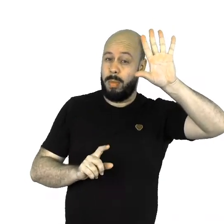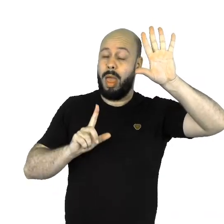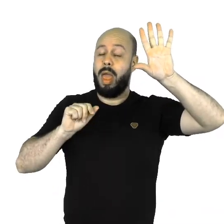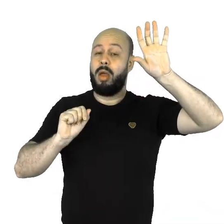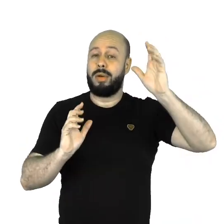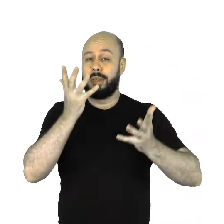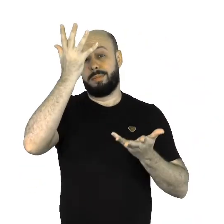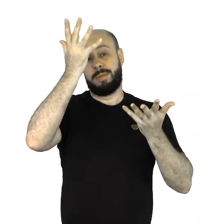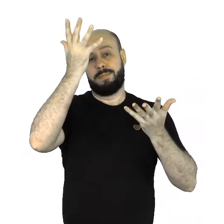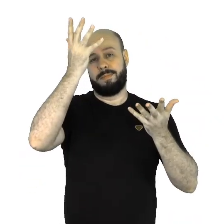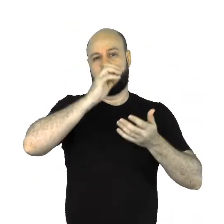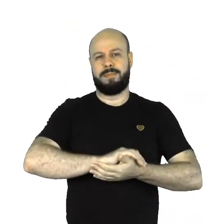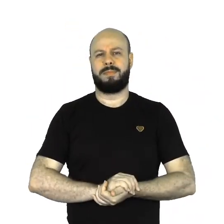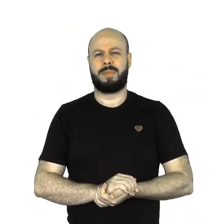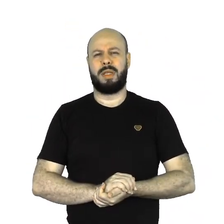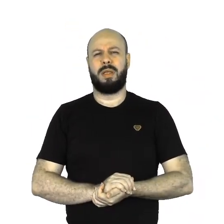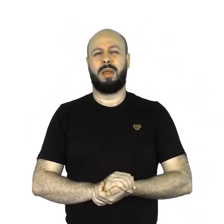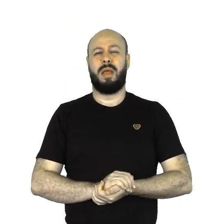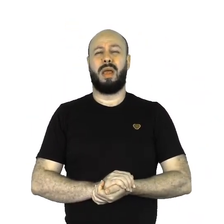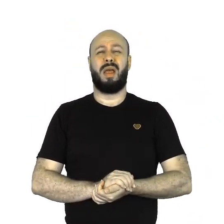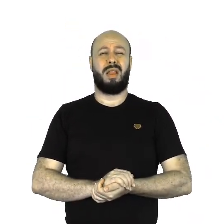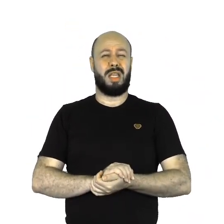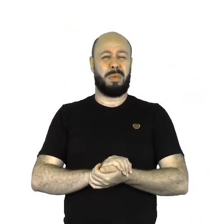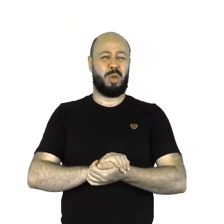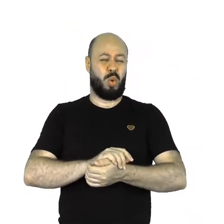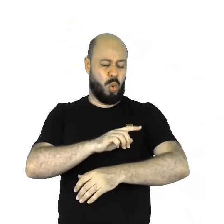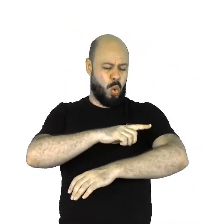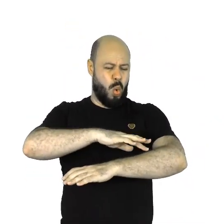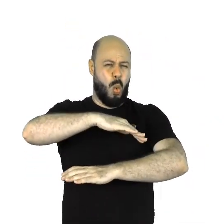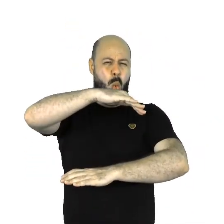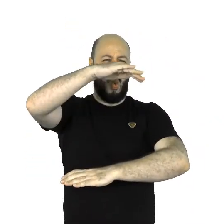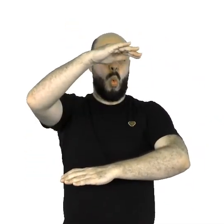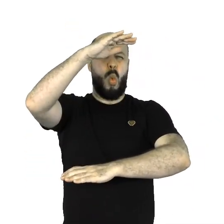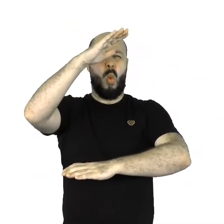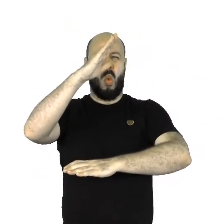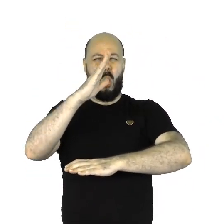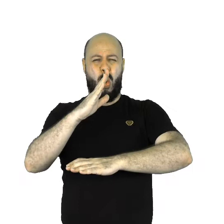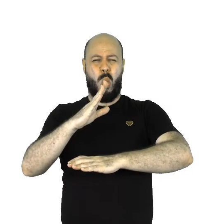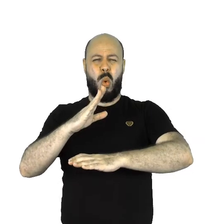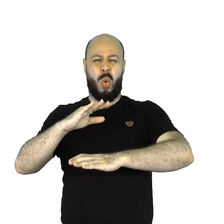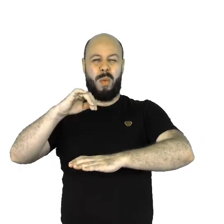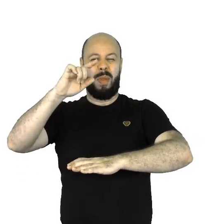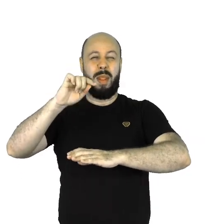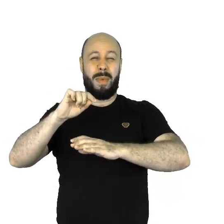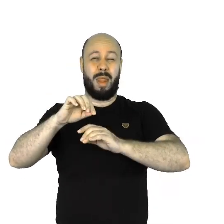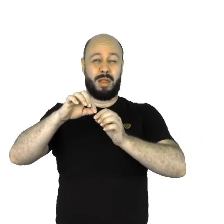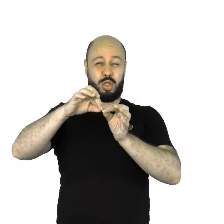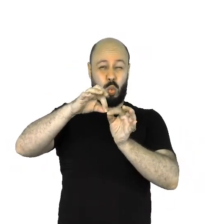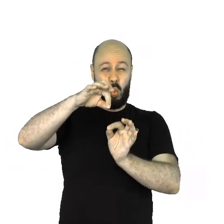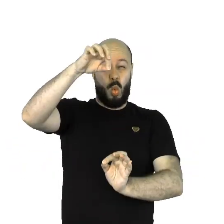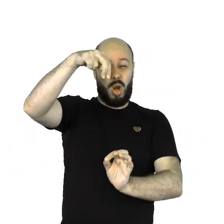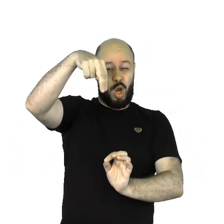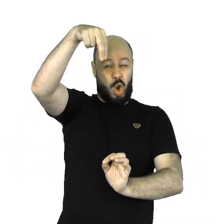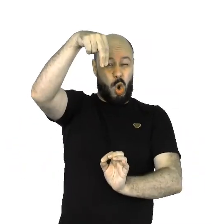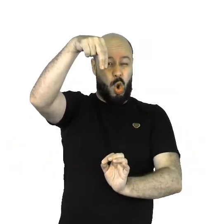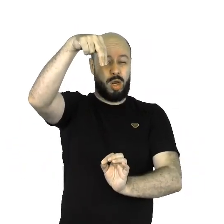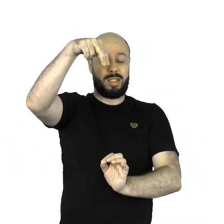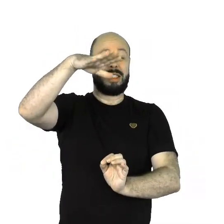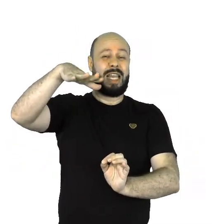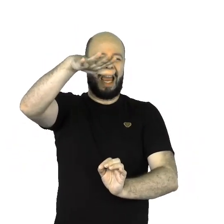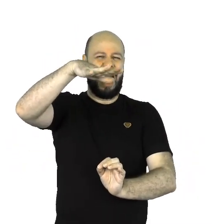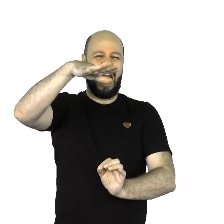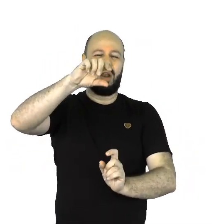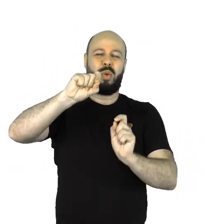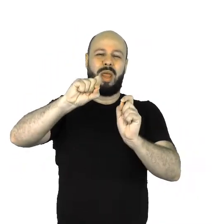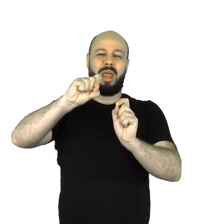clima. Latitudes muito altas, como lá na Noruega, na Finlândia e na Islândia, a gente vê que são áreas